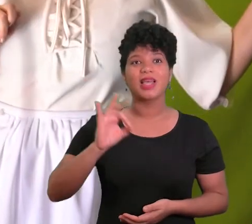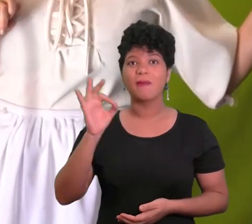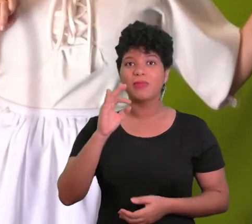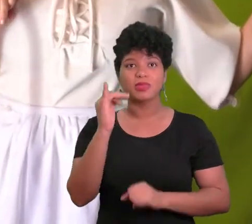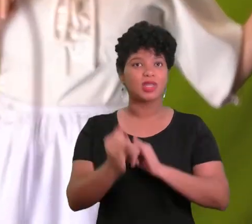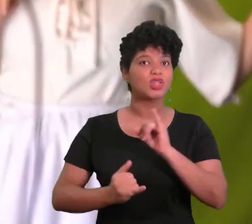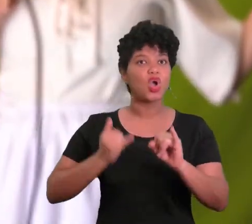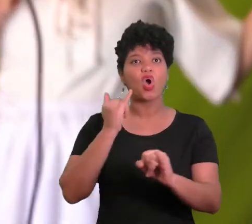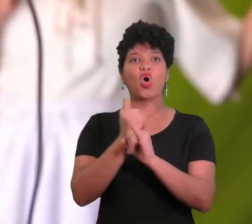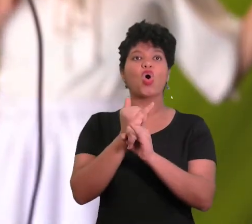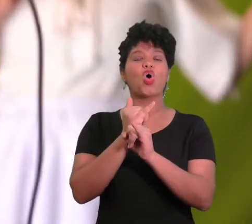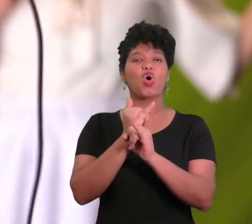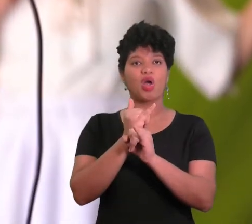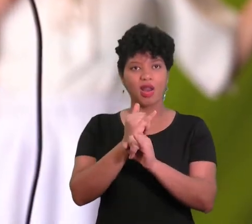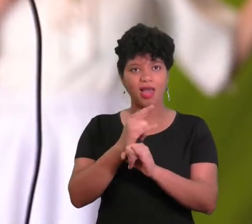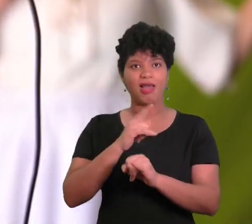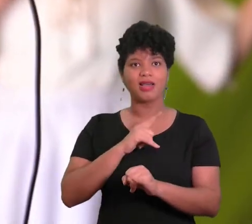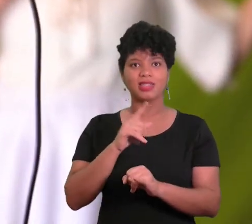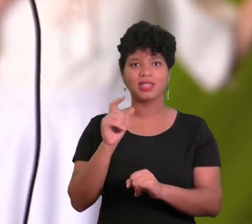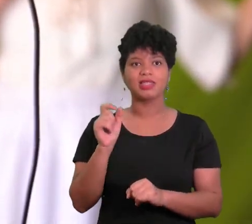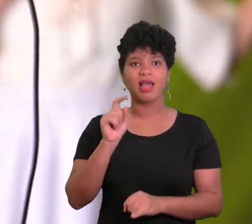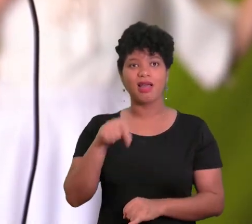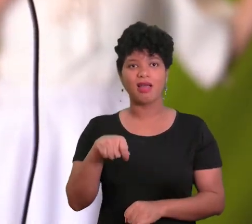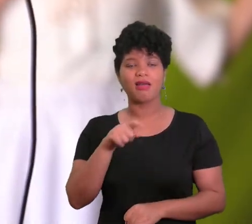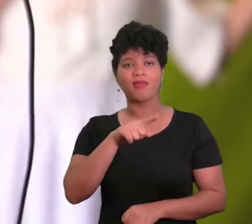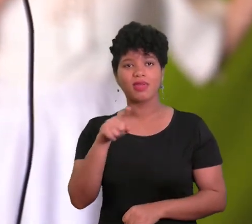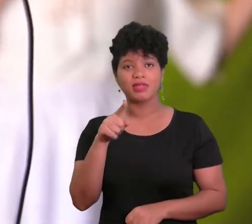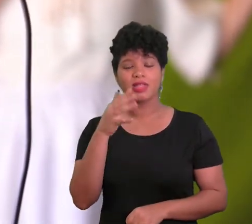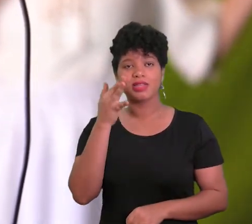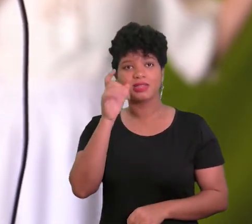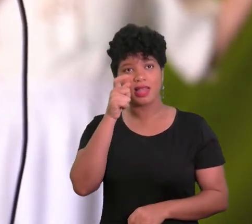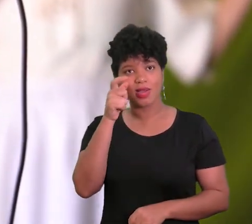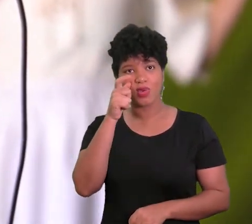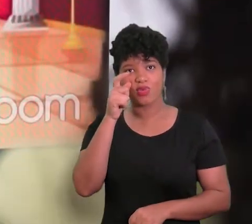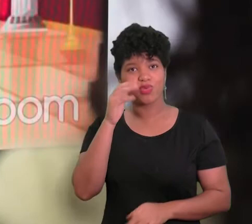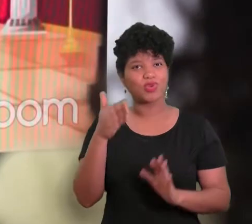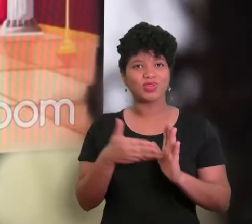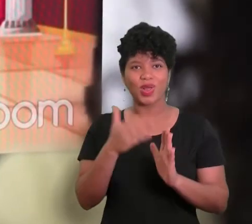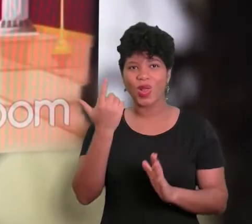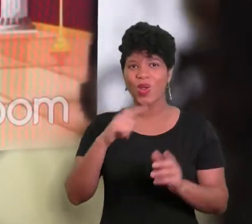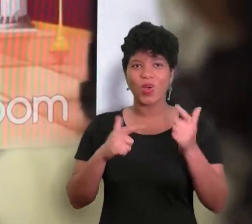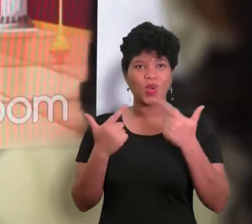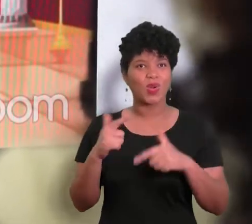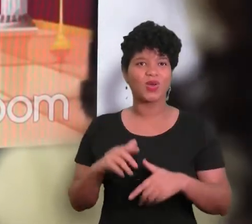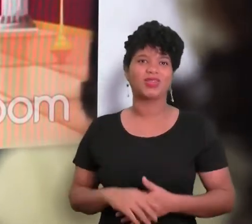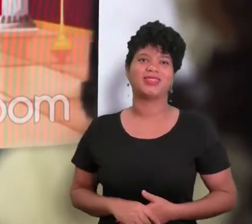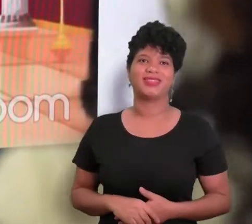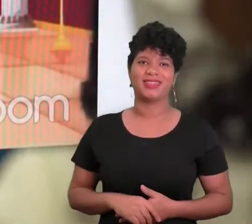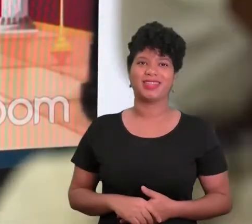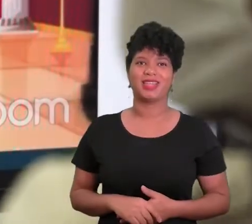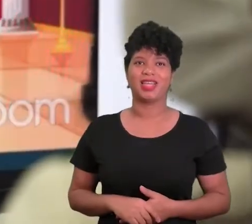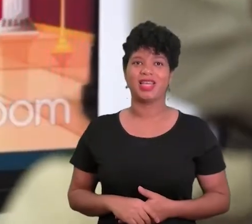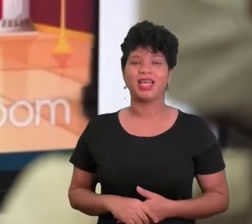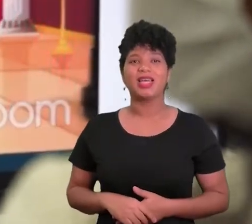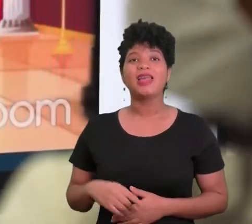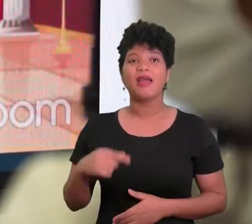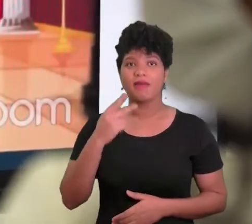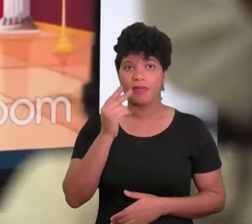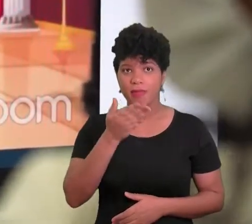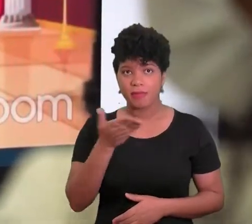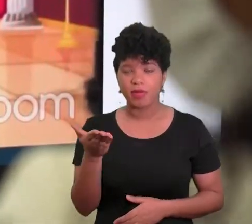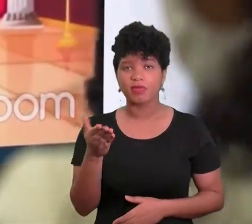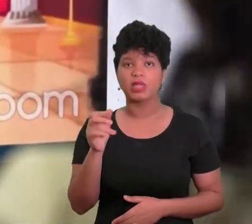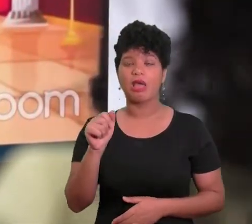online e de forma acessível a todos. E reitero que este